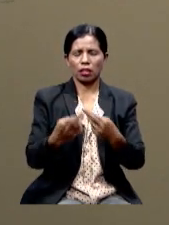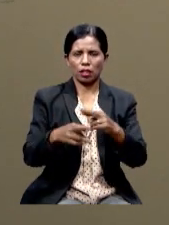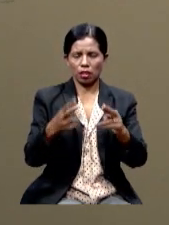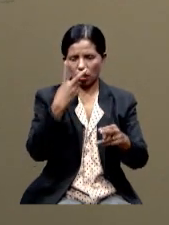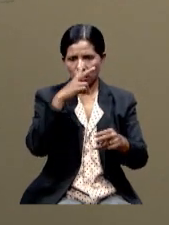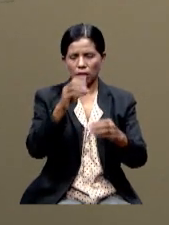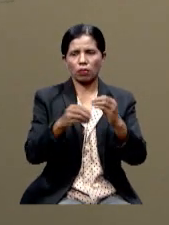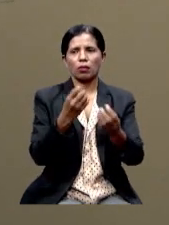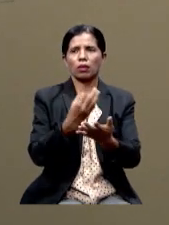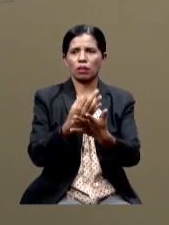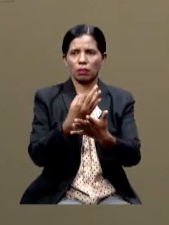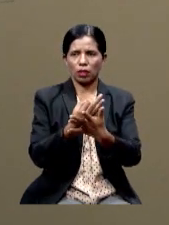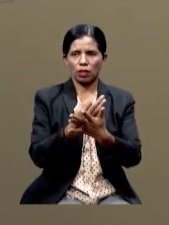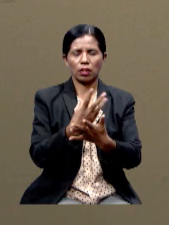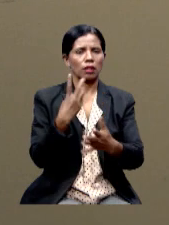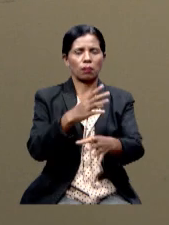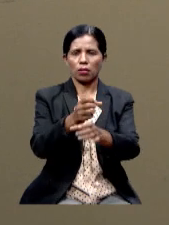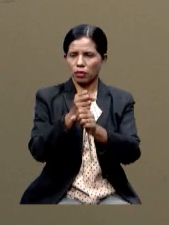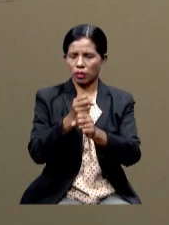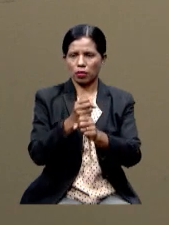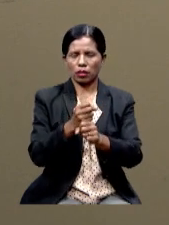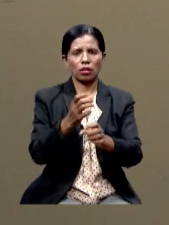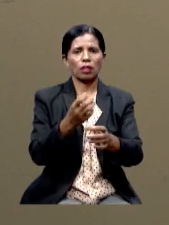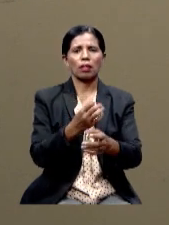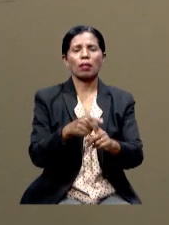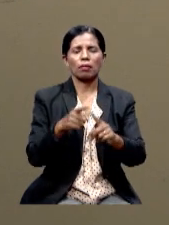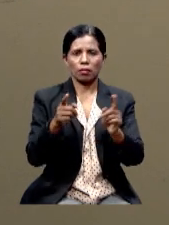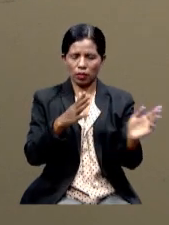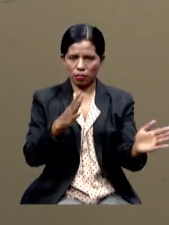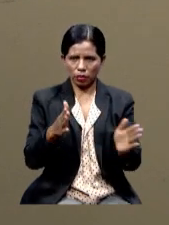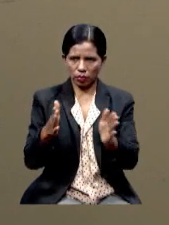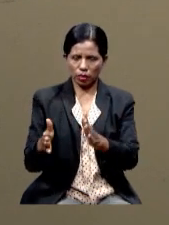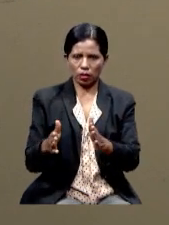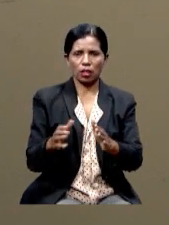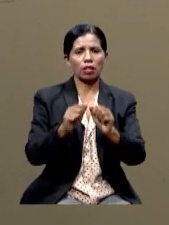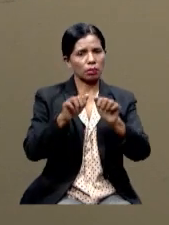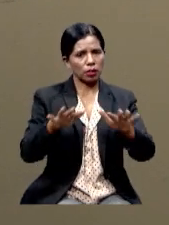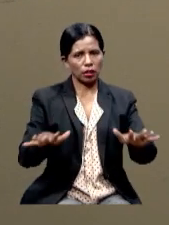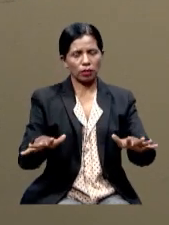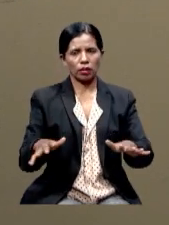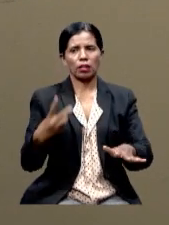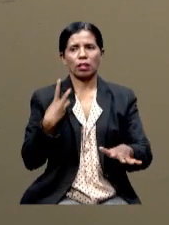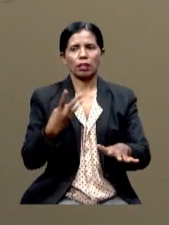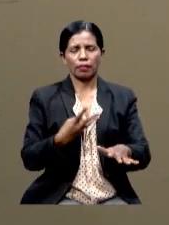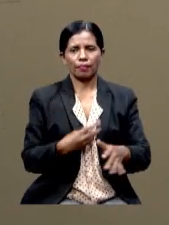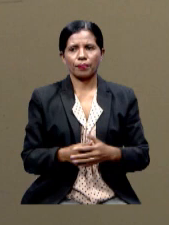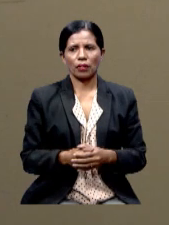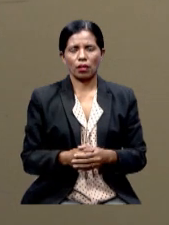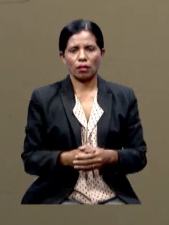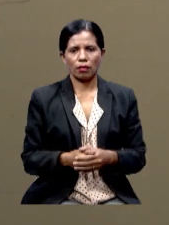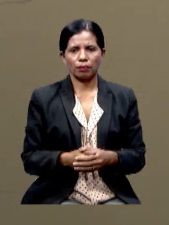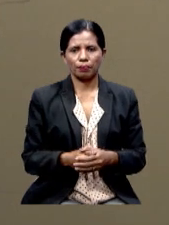Te kule orçamento lau so hito a fote de orçamento. Mas bem nini processo ida administrativa nini temos há tempo no